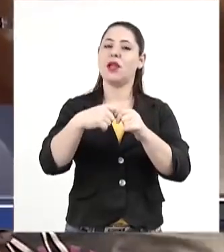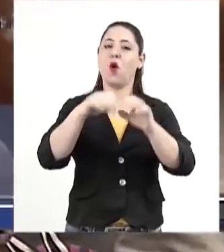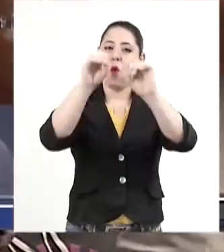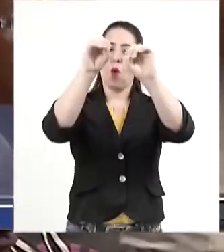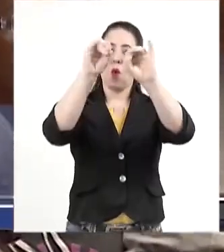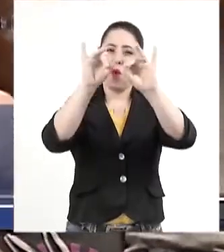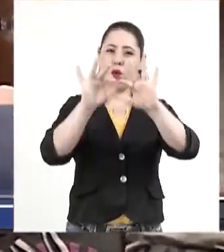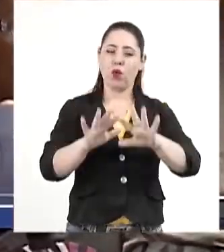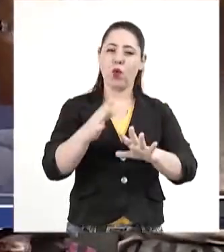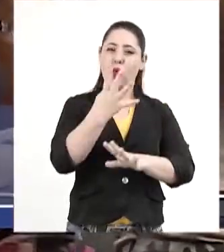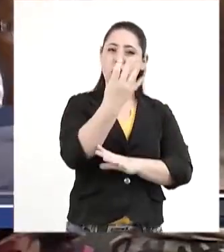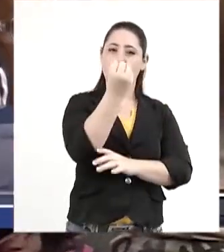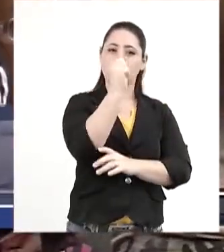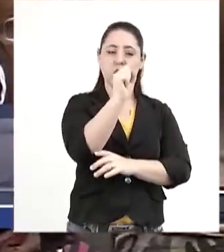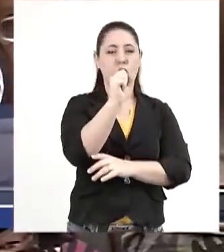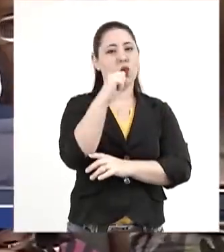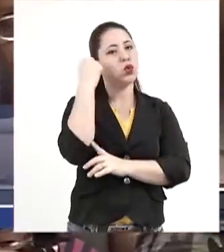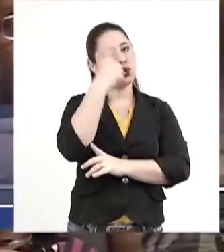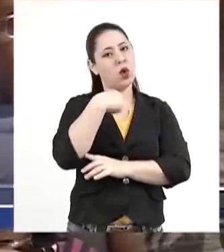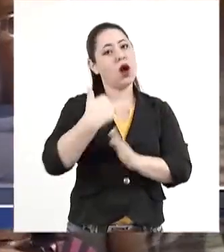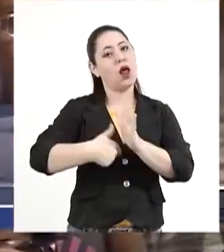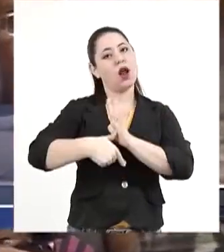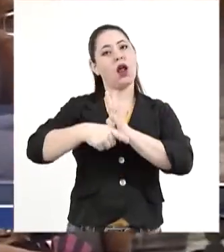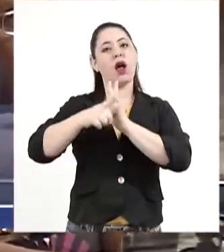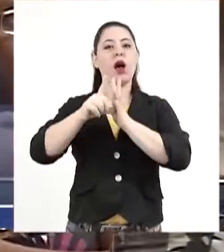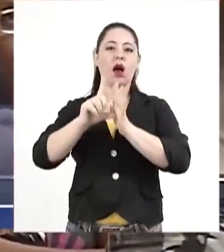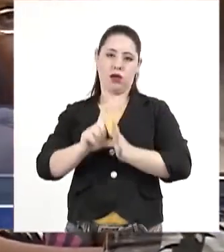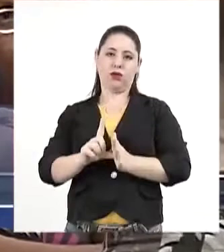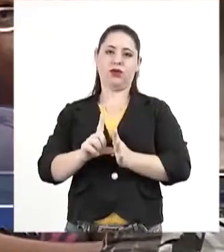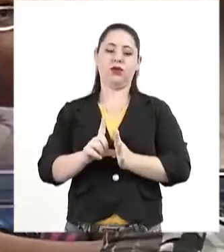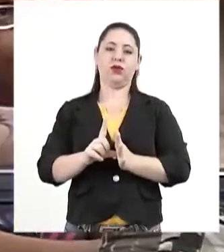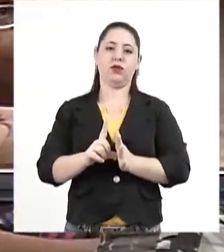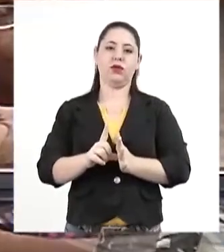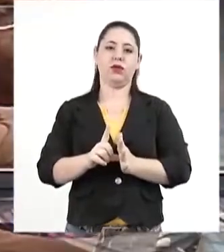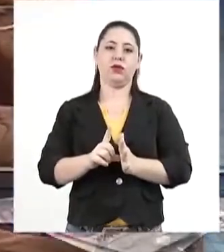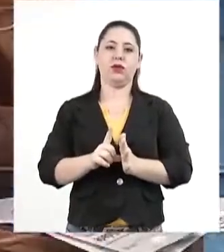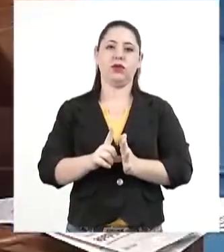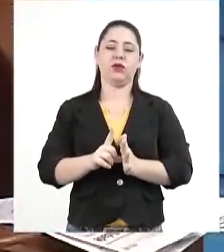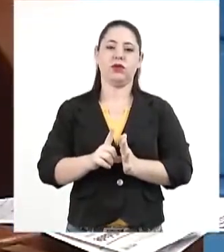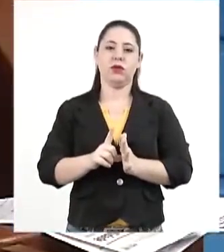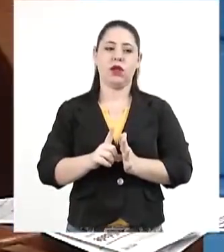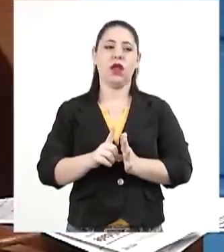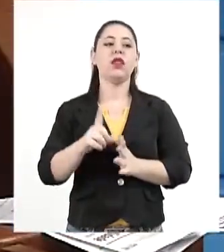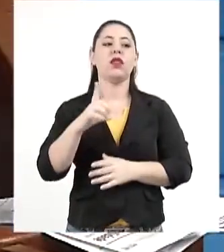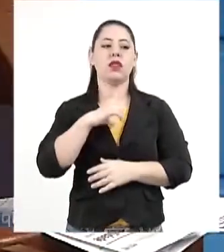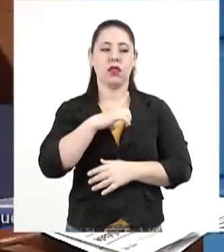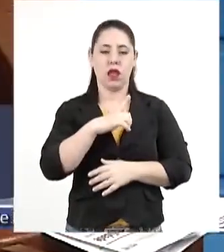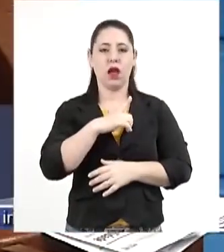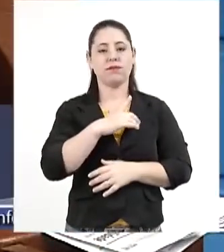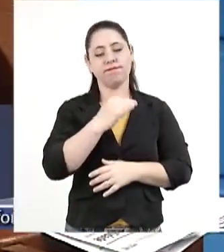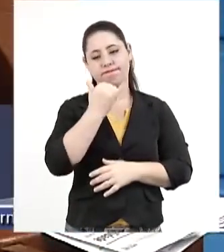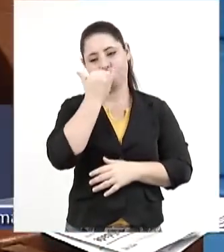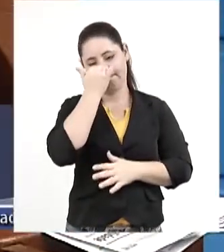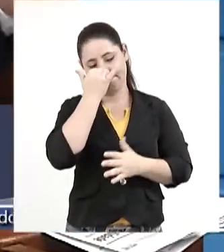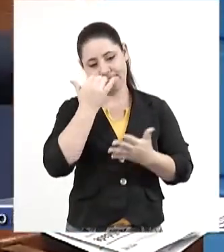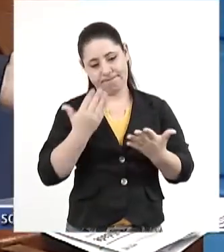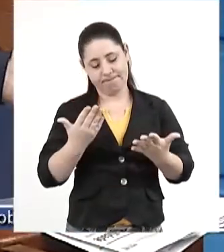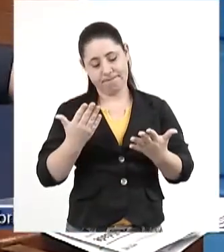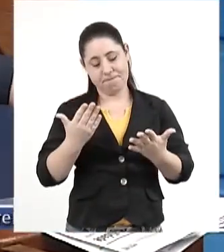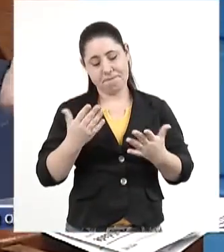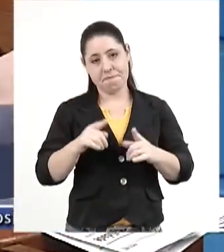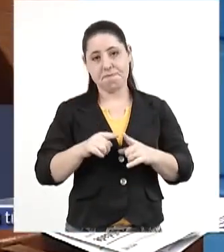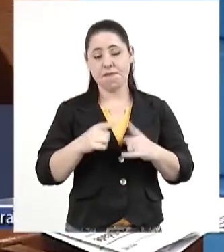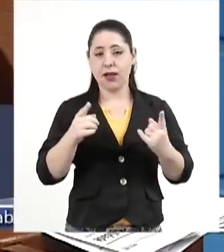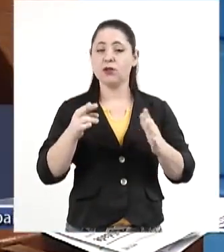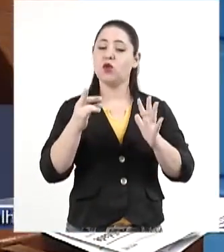ofício com 48 horas de antecedência, né? A gente a gente lamenta, né, mas